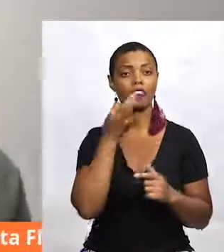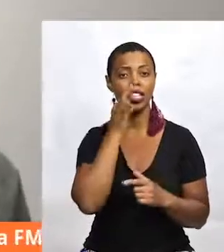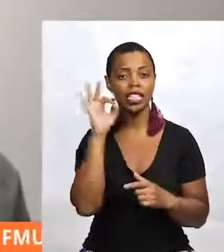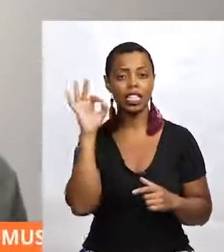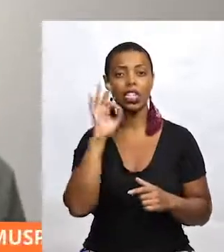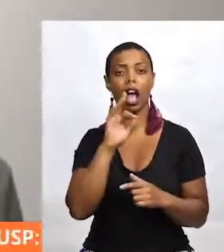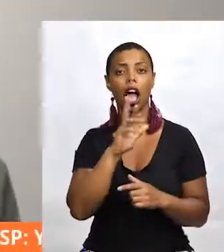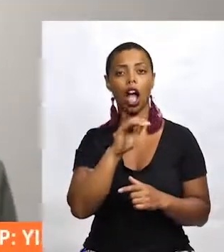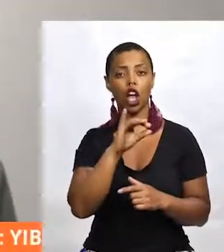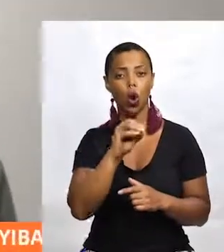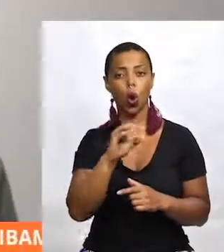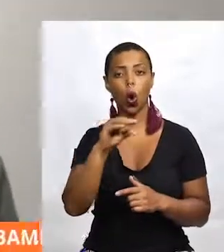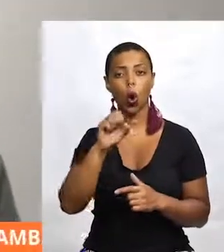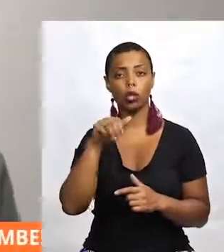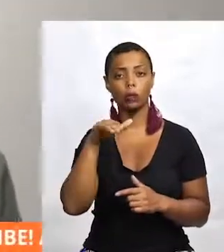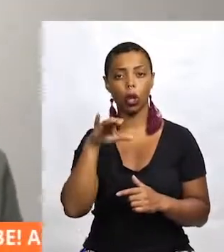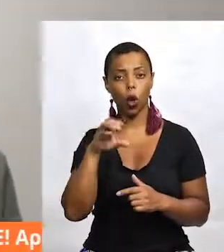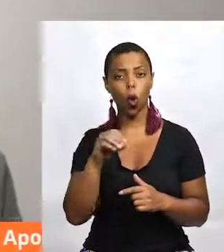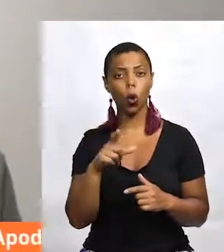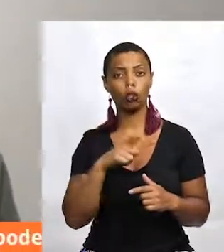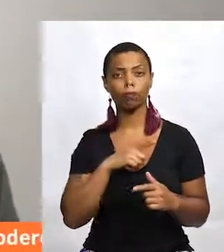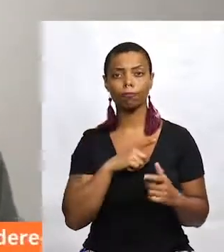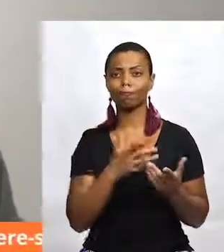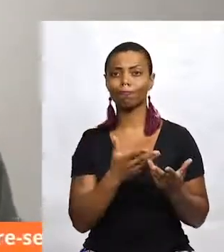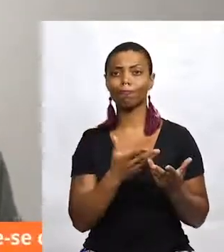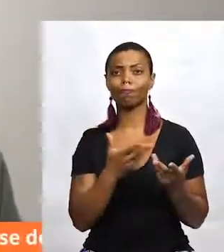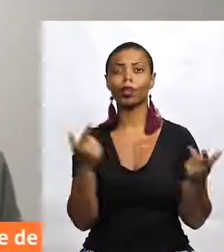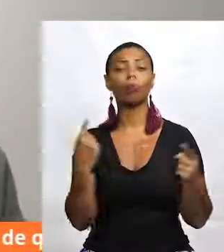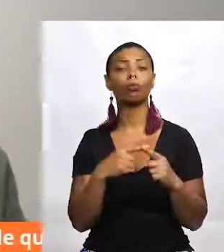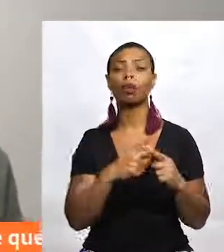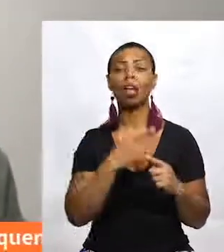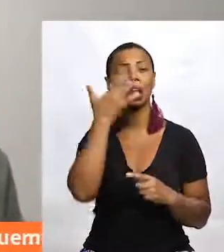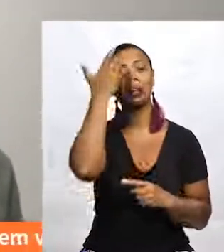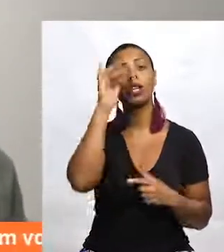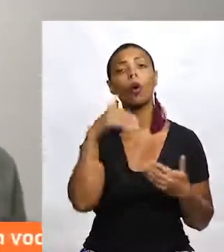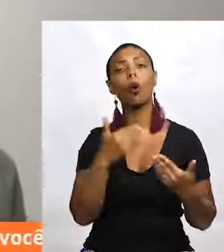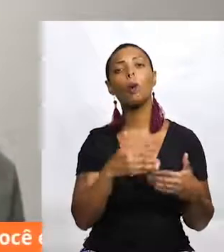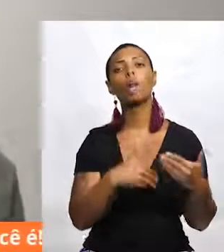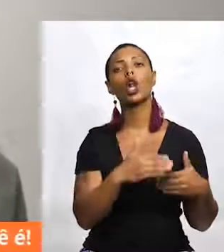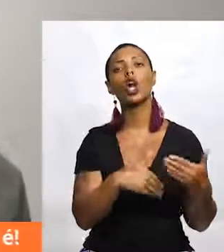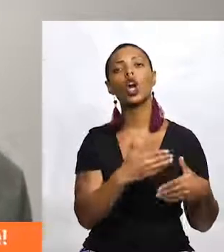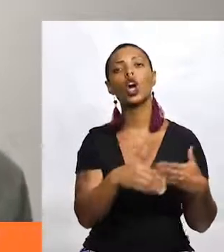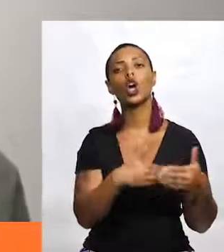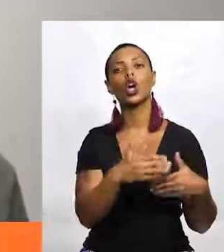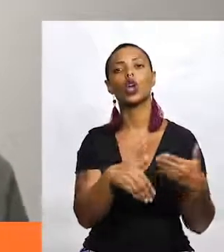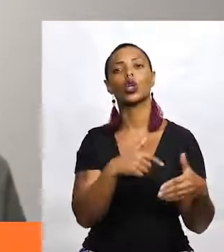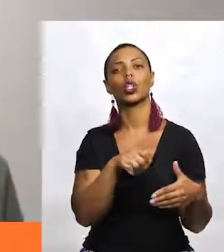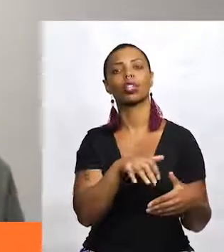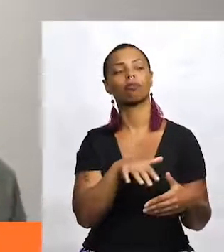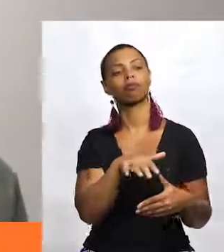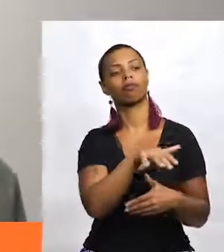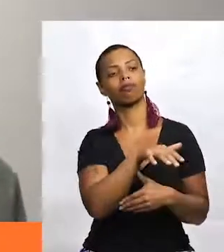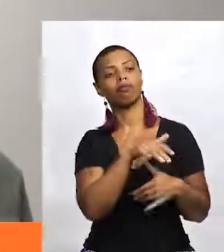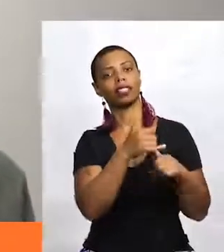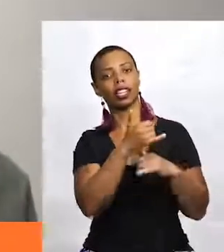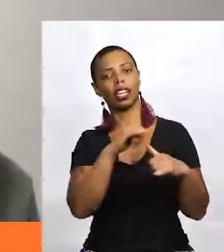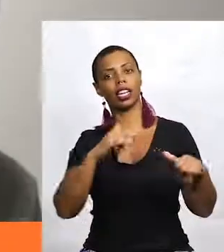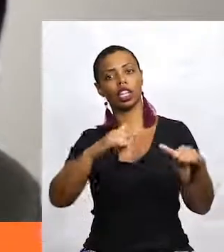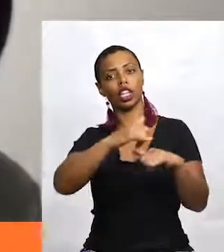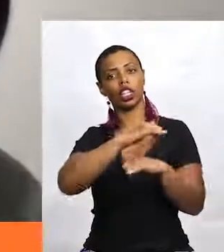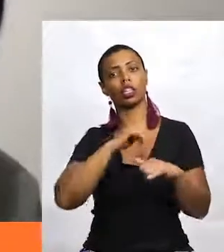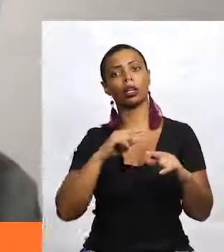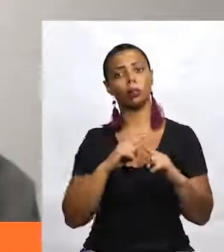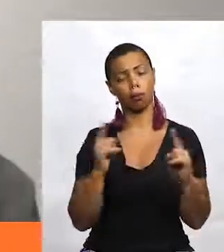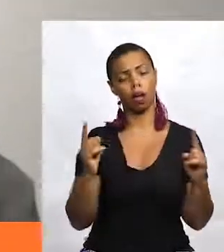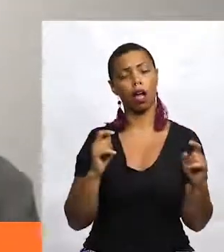muito rica, porque a gente ainda não sabe os processos que acontecem aqui com energia. A gente consegue lidar bem e já descrever